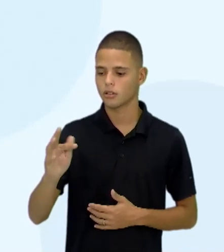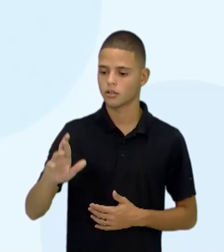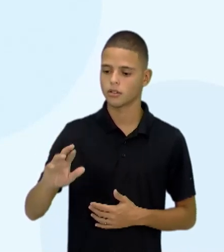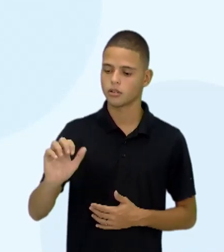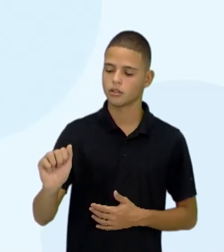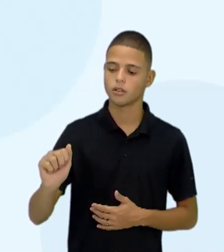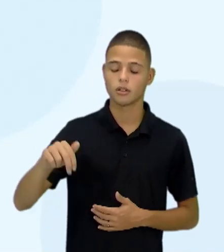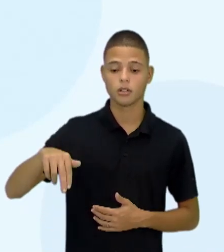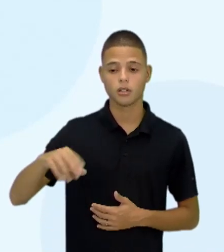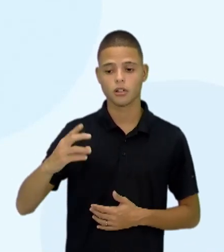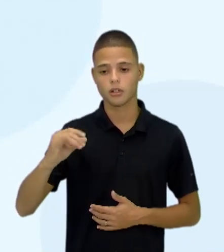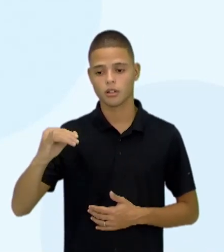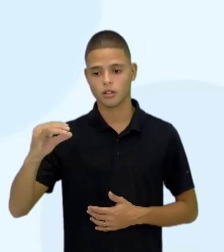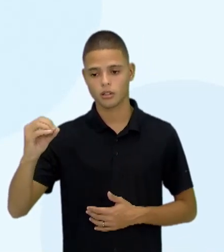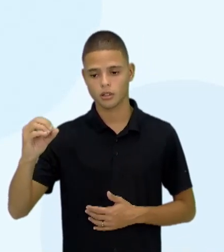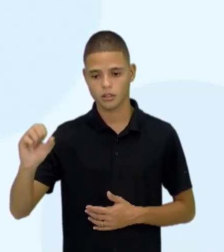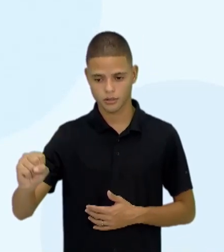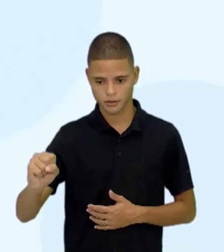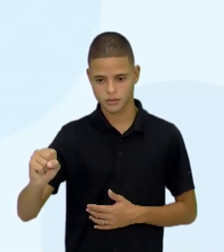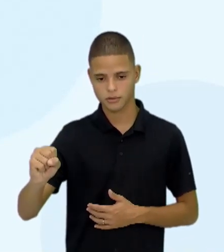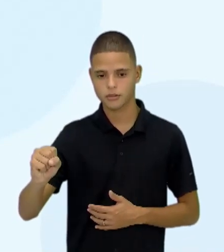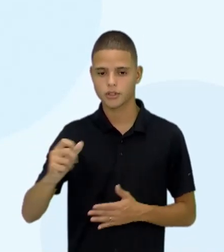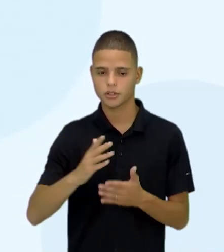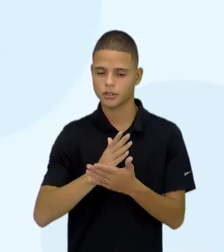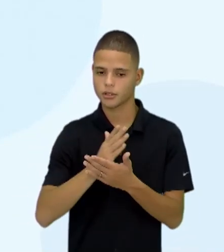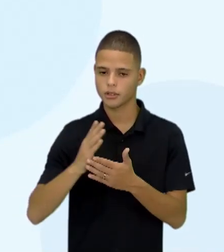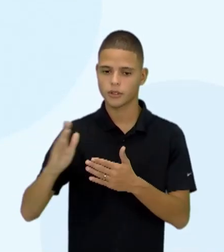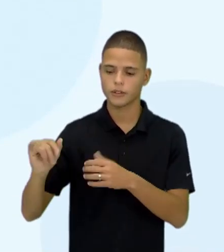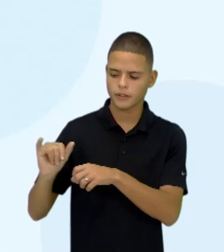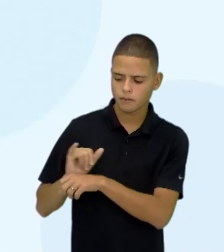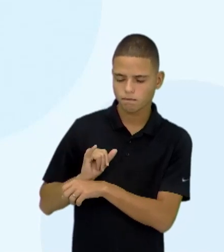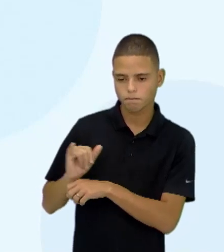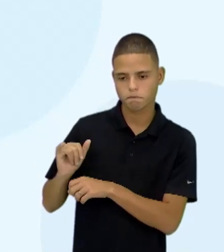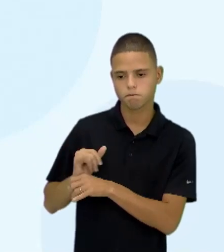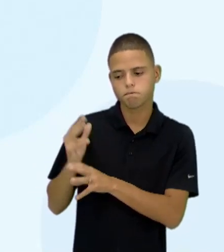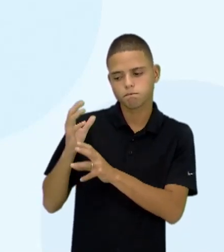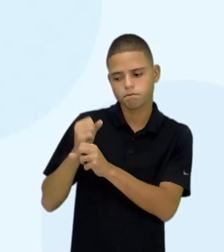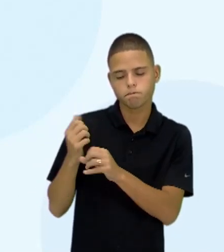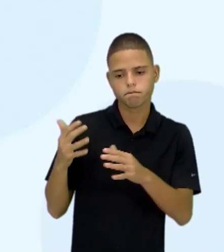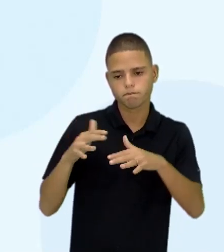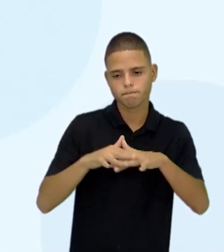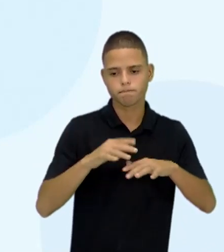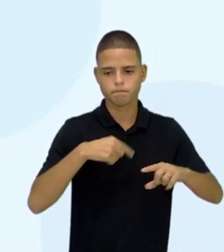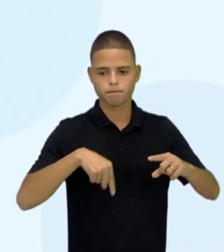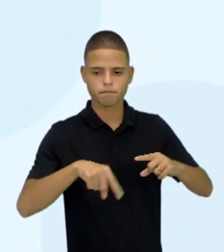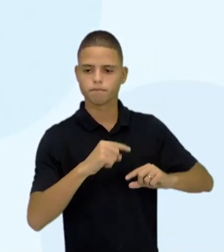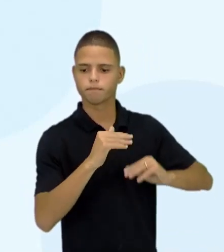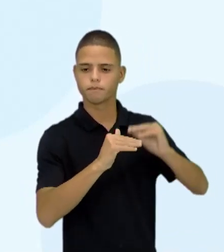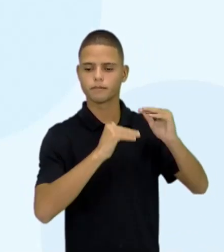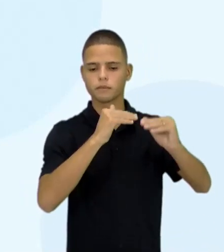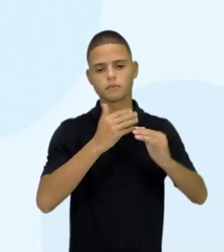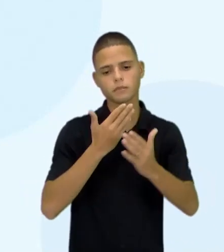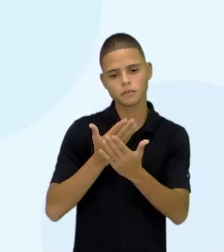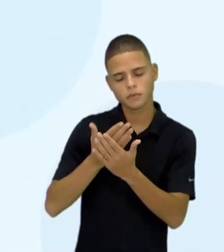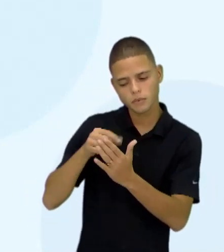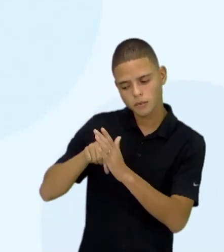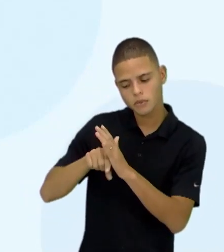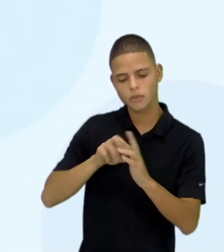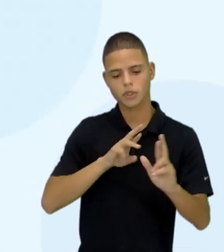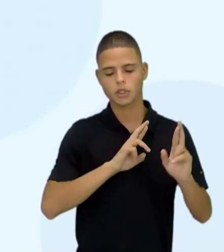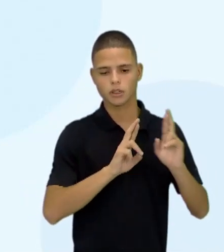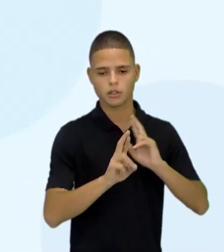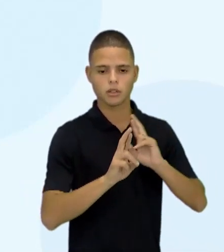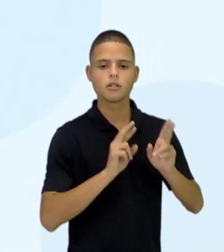Rodrigues. As ferramentas computacionais e matemáticas que desenvolvemos para estudar as relações entre